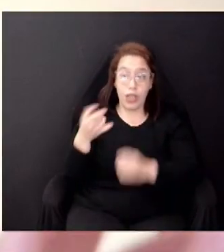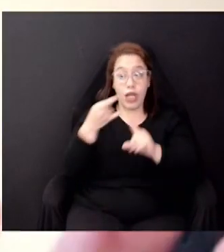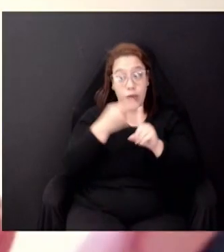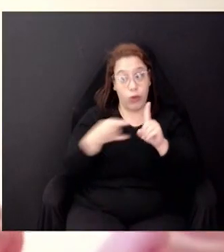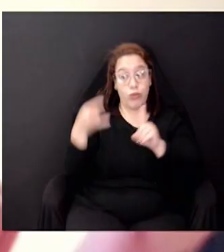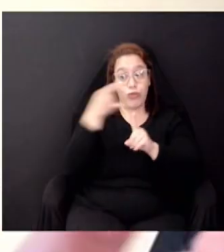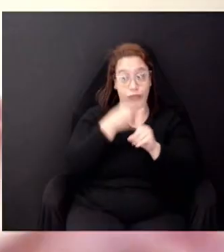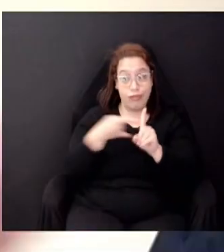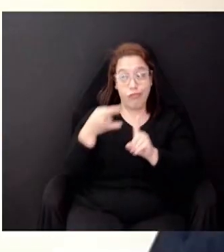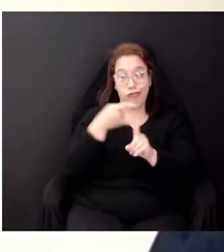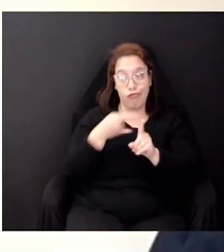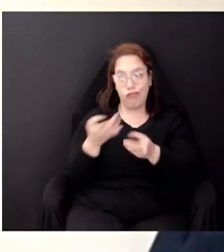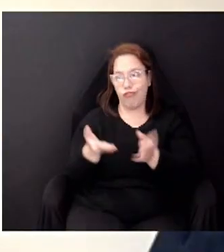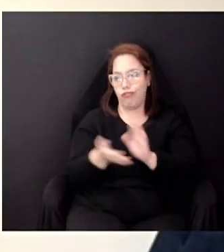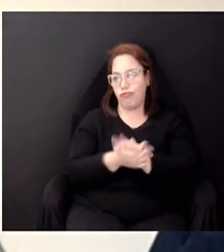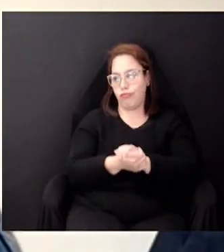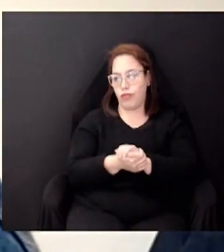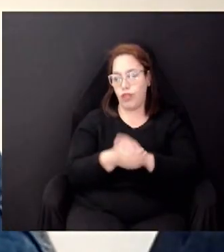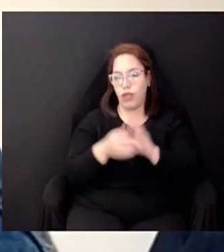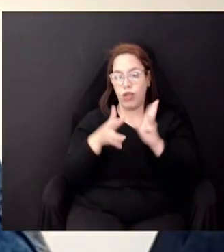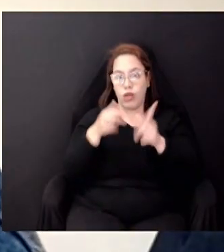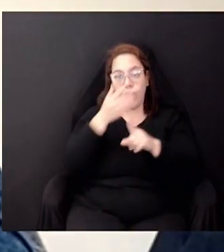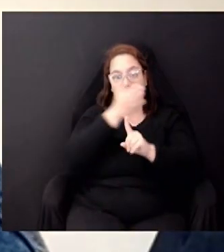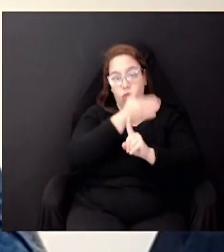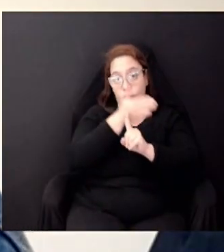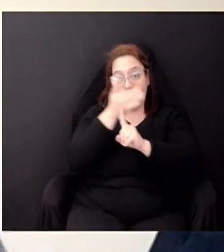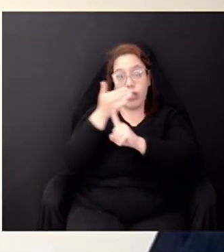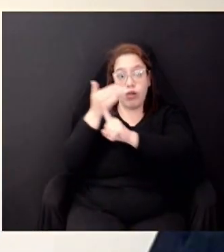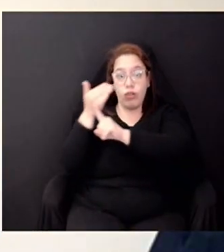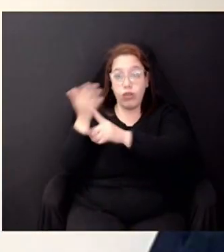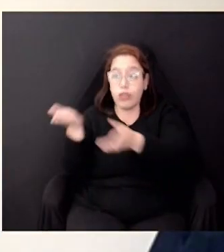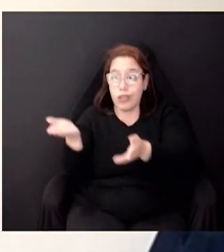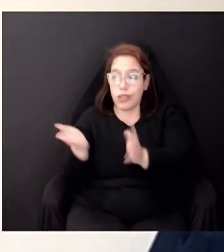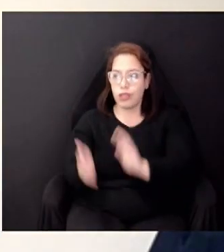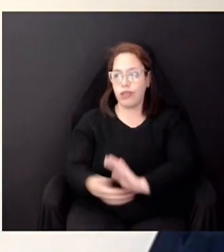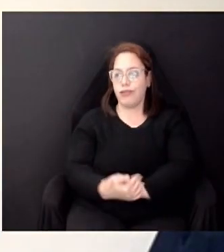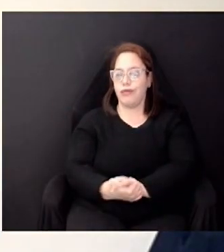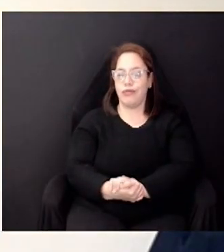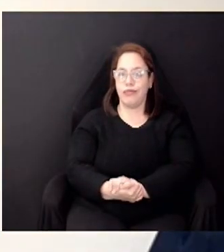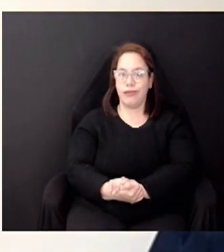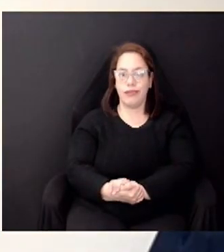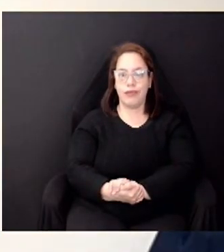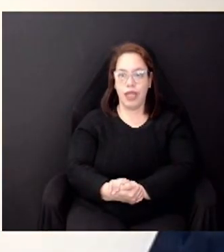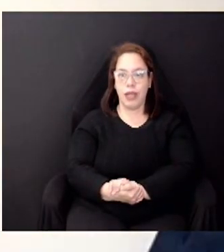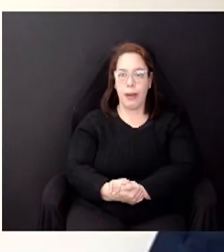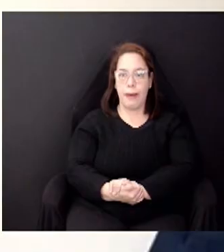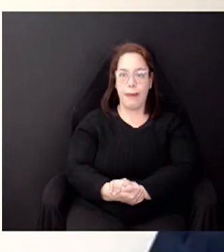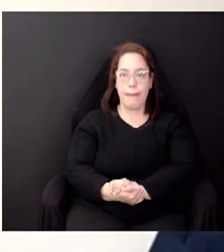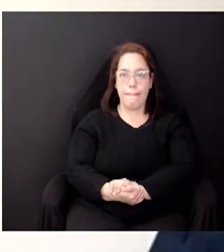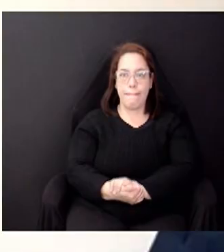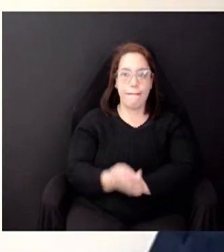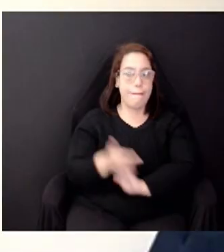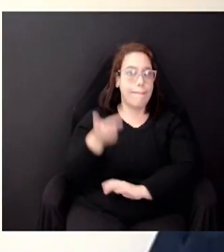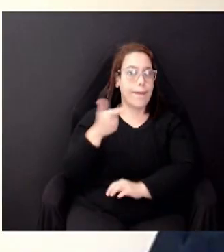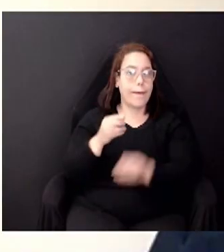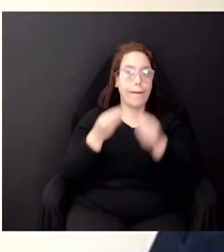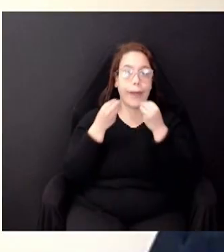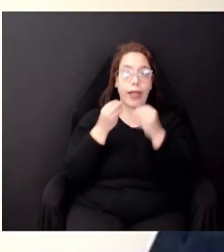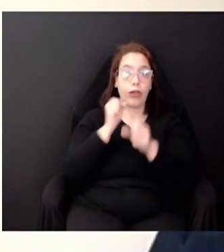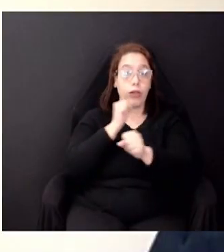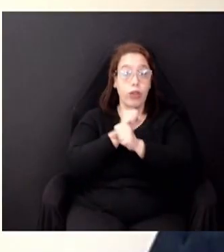por conta da tecnologia, né? Então, não tem como a gente zerar, ficar